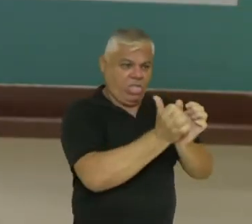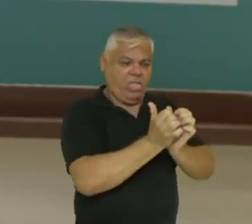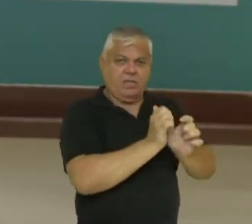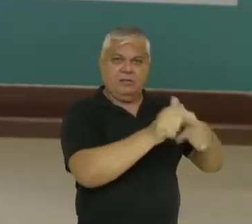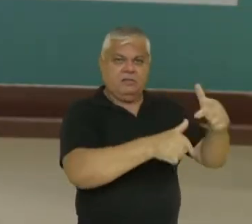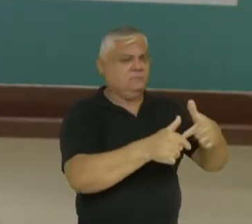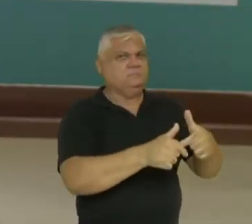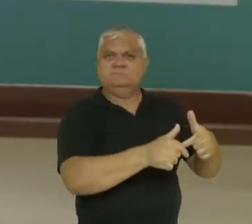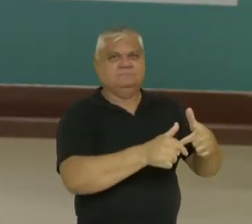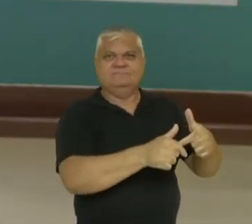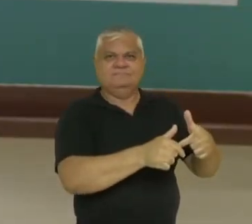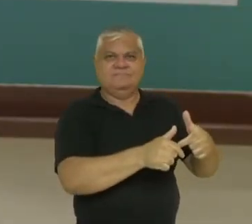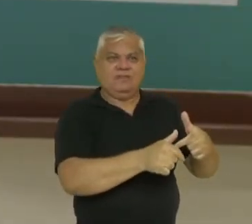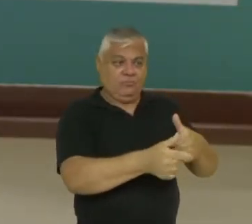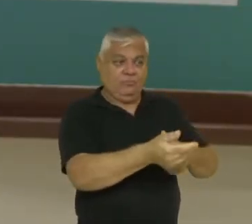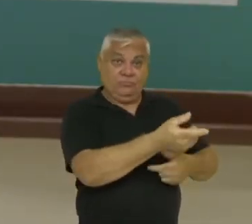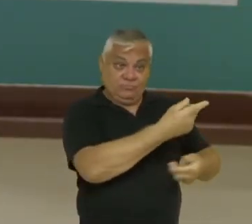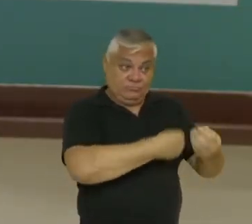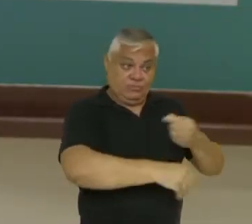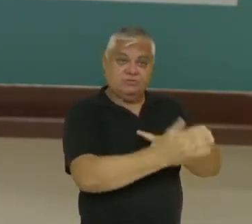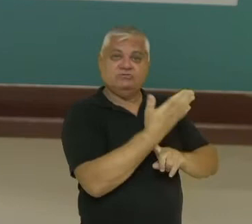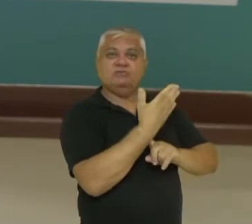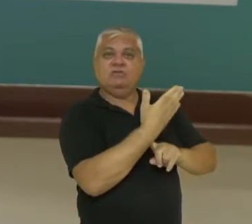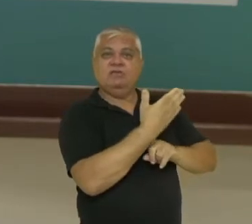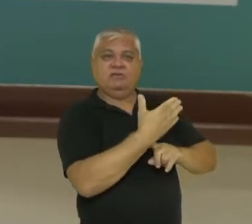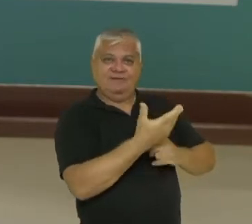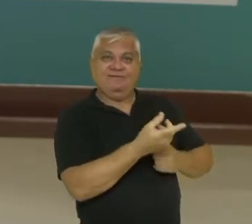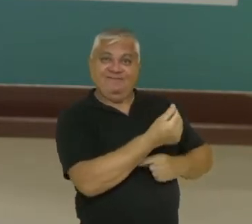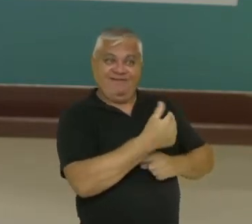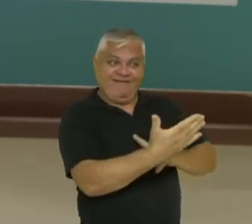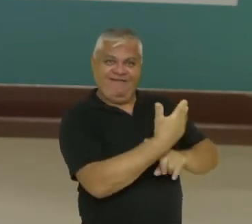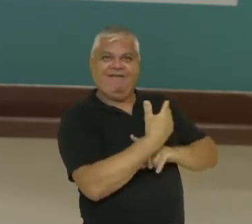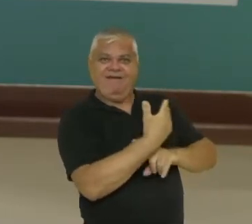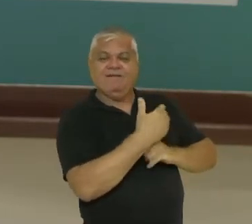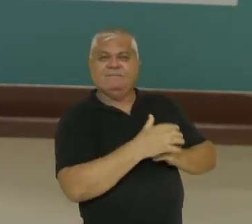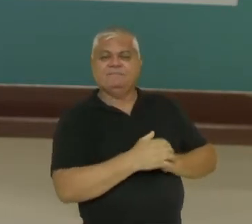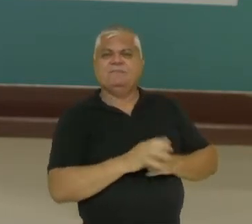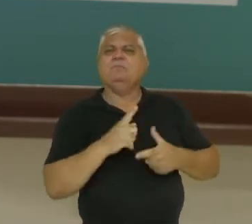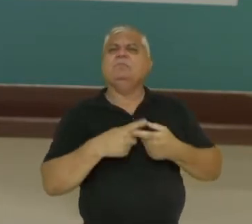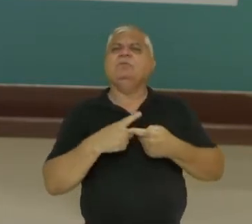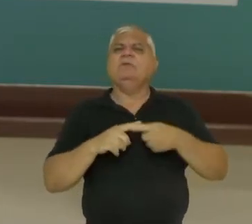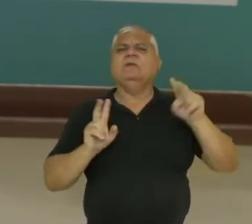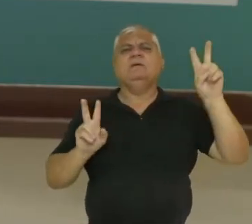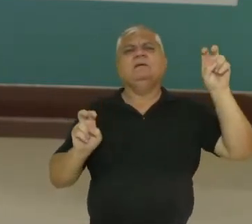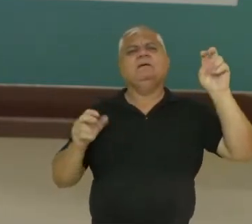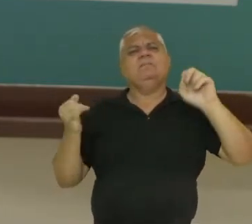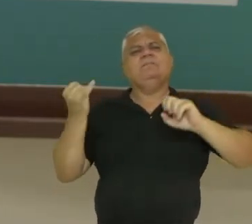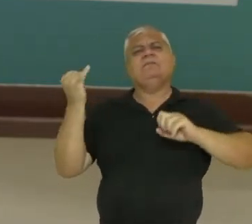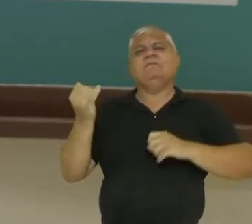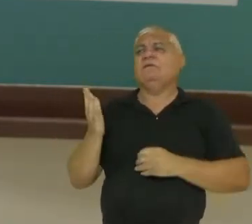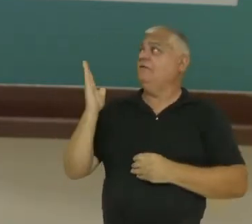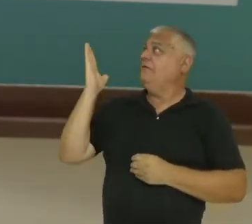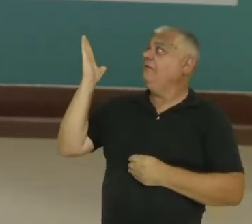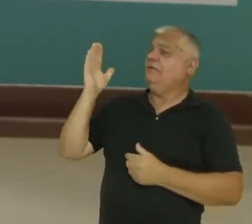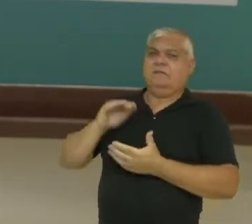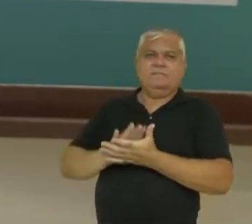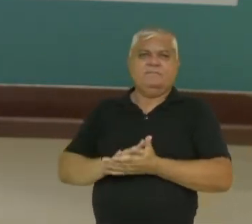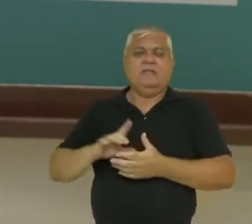essa fala, essa citação da Natália é tão importante? Porque tem gente que corre atrás